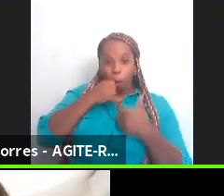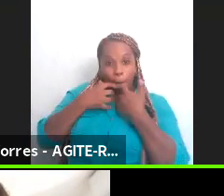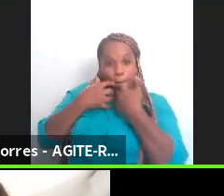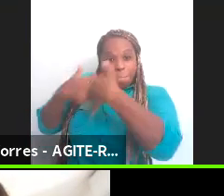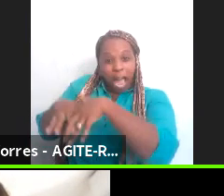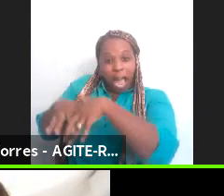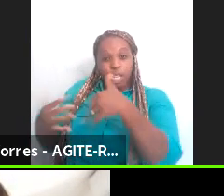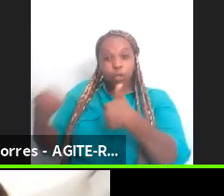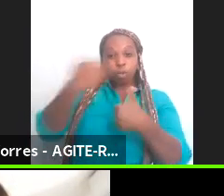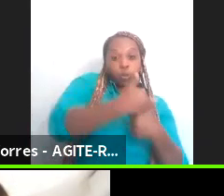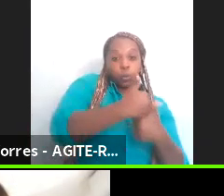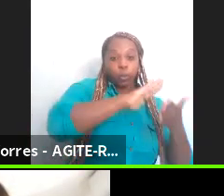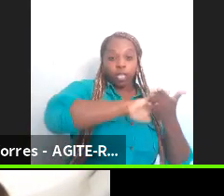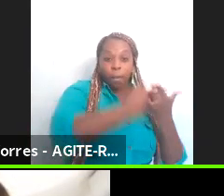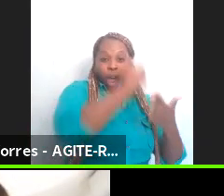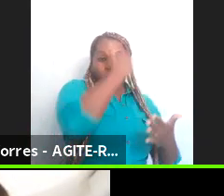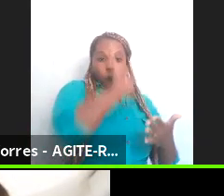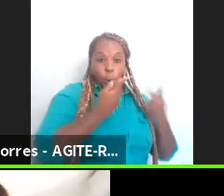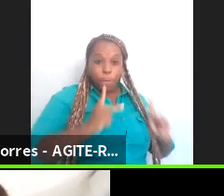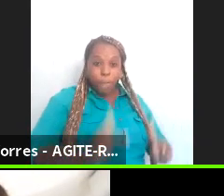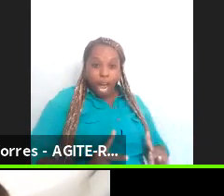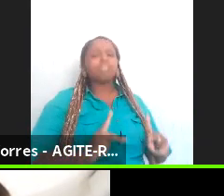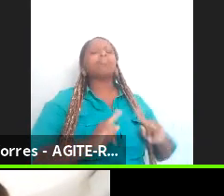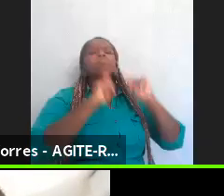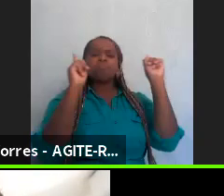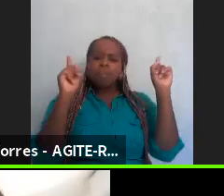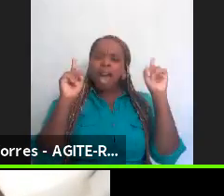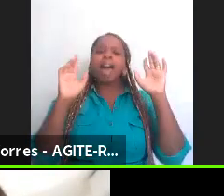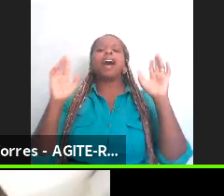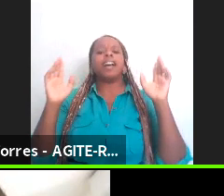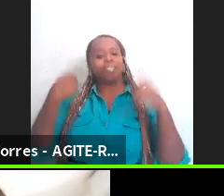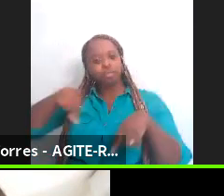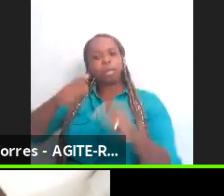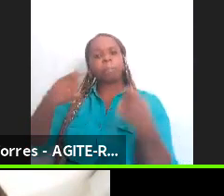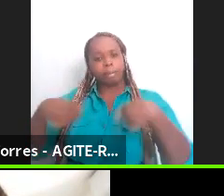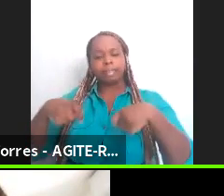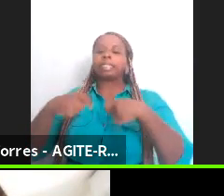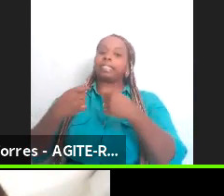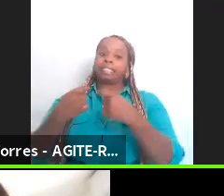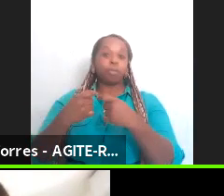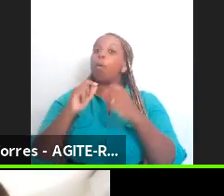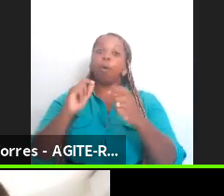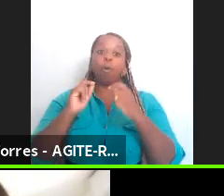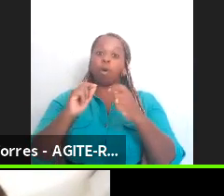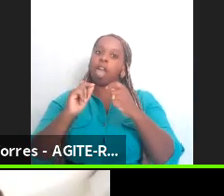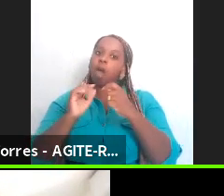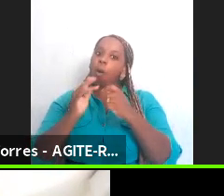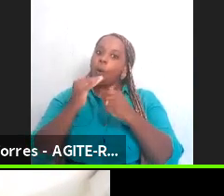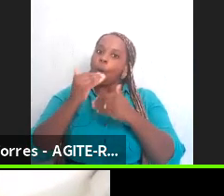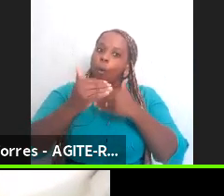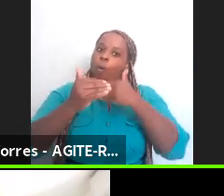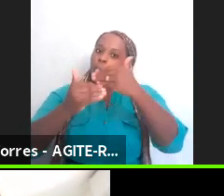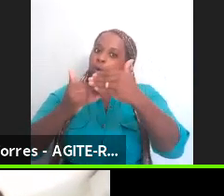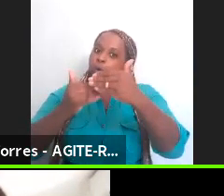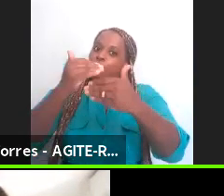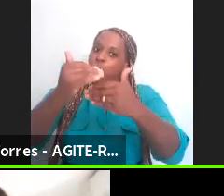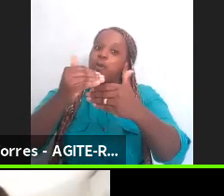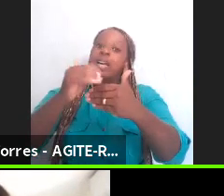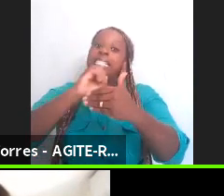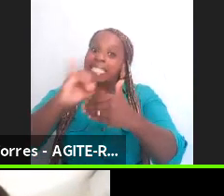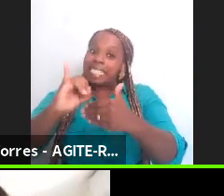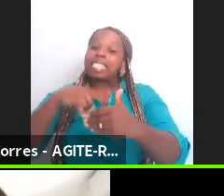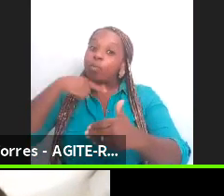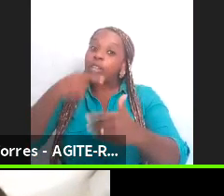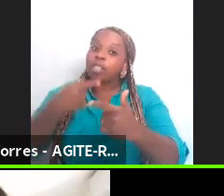nosso trabalho com tradução literária, mas a gente vai ficar para trás se a gente não se inteirar minimamente dos recursos que vêm